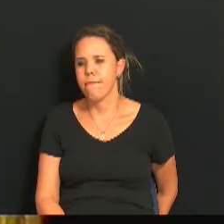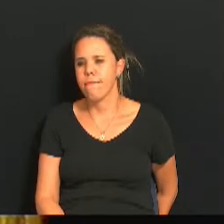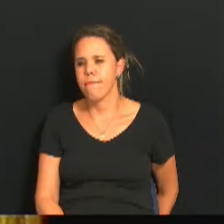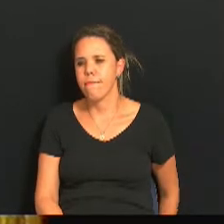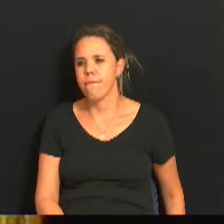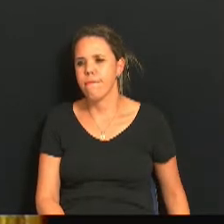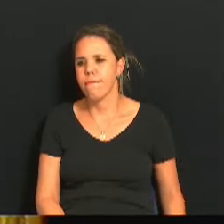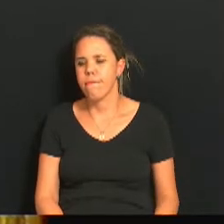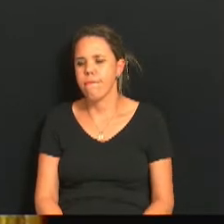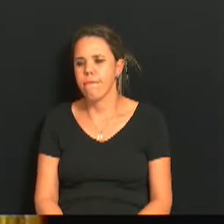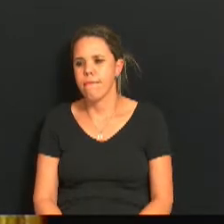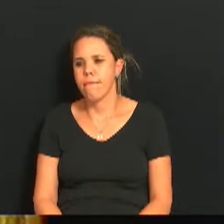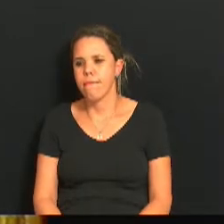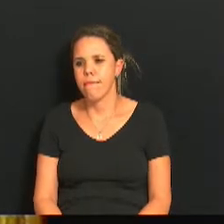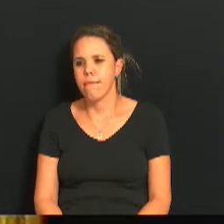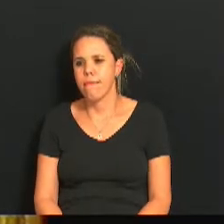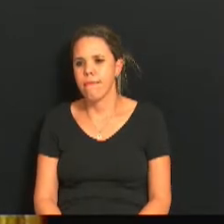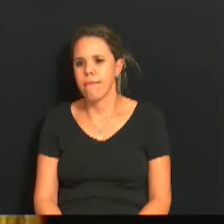e